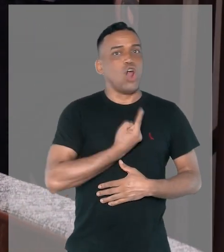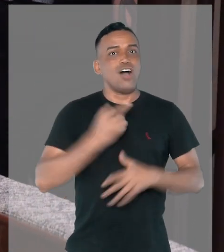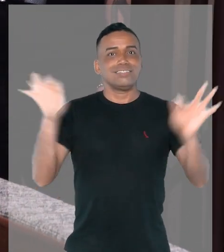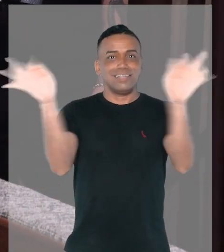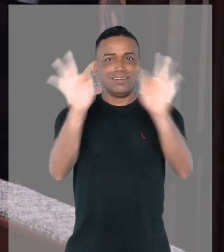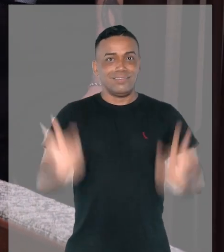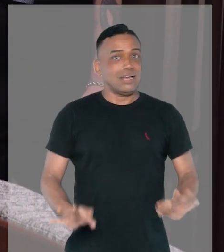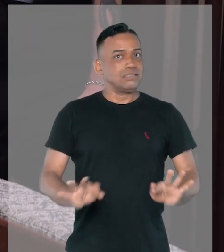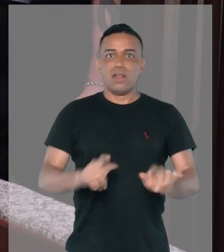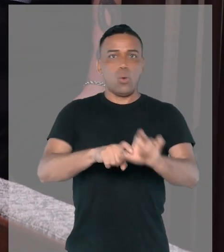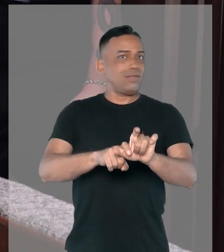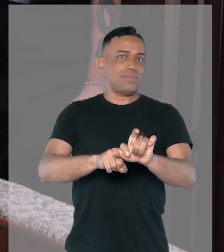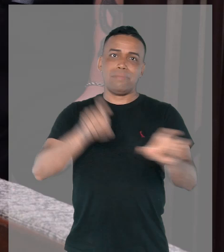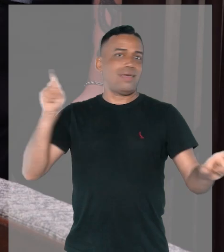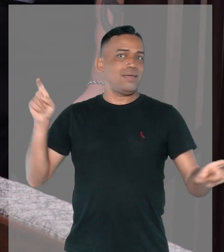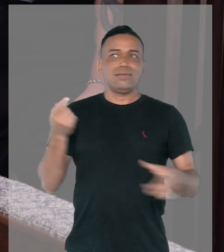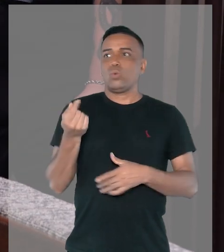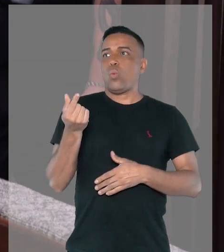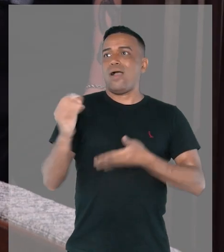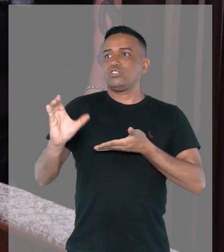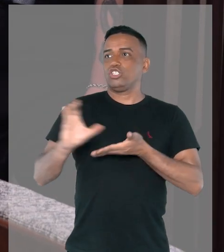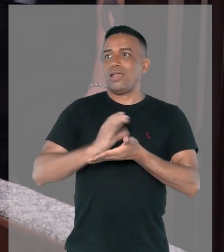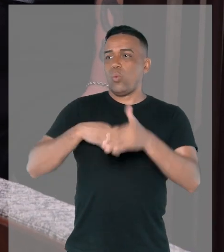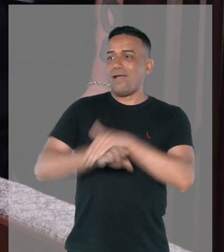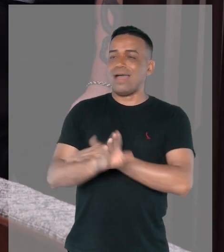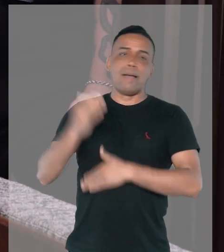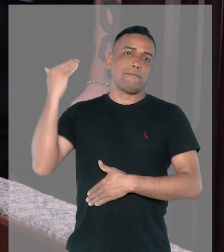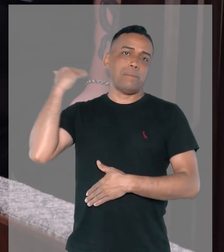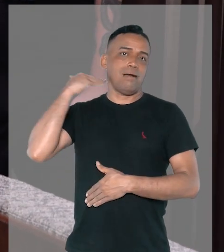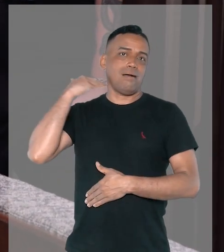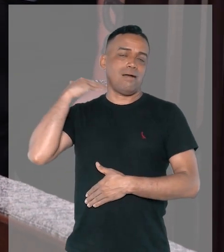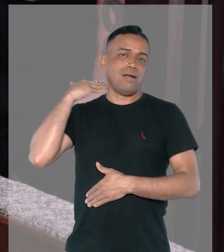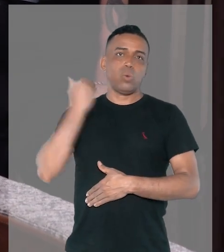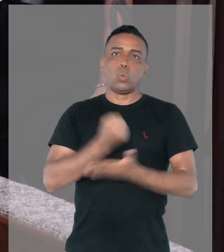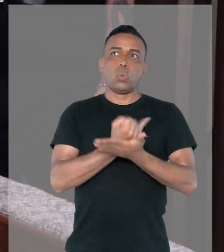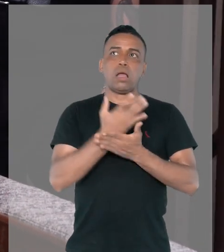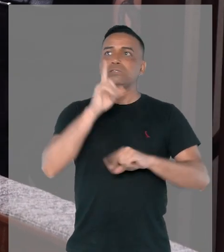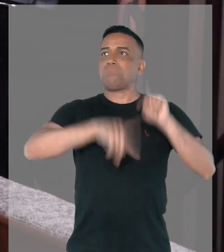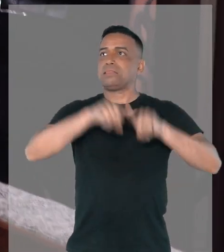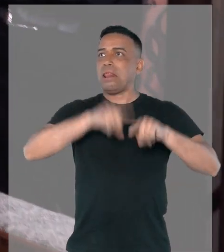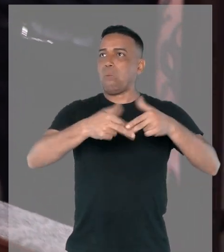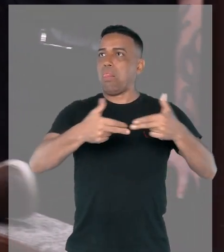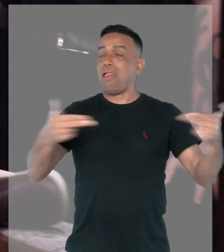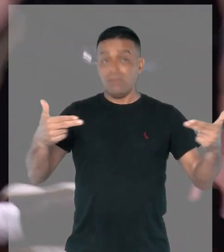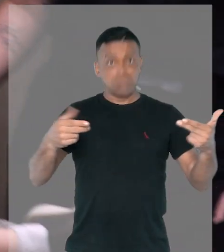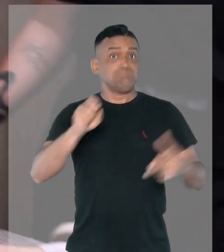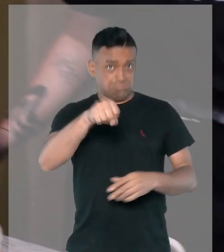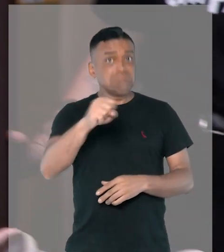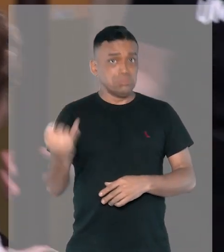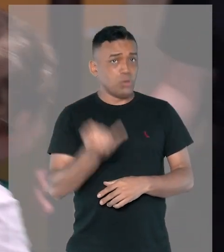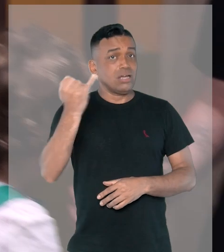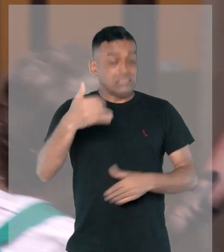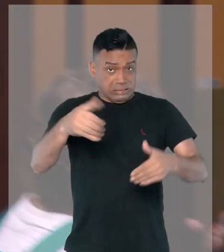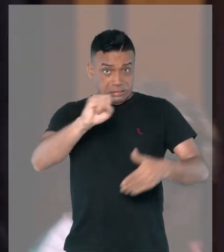beirada do palco. Depende de quanto dinheiro eu tenho no banco, né? Quantas coisas eu posso ter. Elas são importantes, claro. Se a gente está